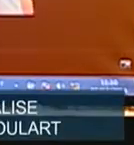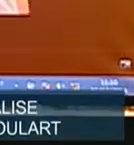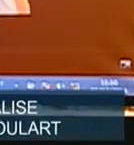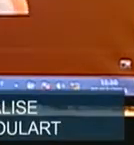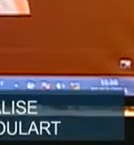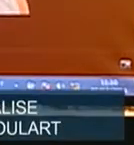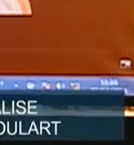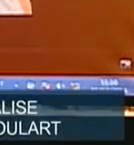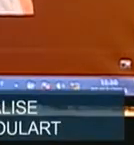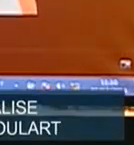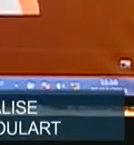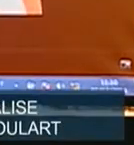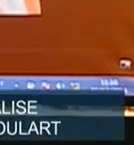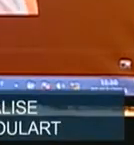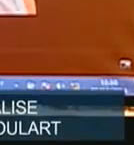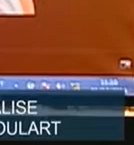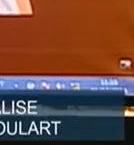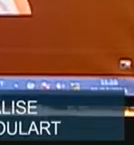fui lá